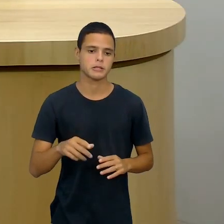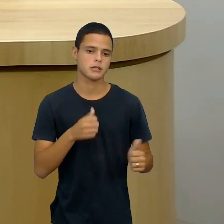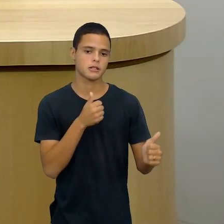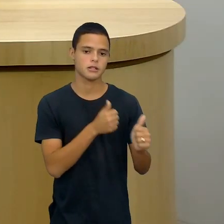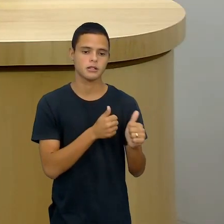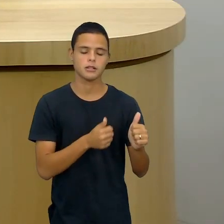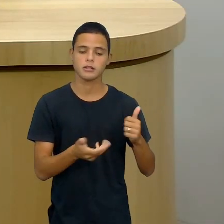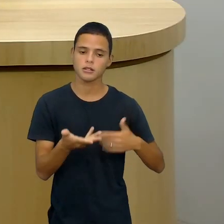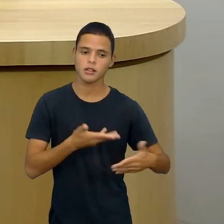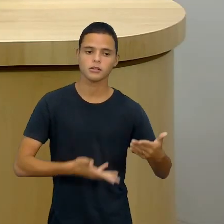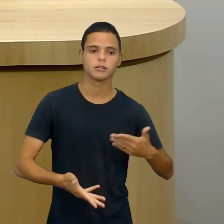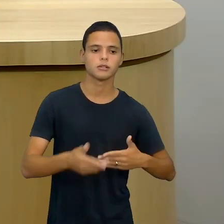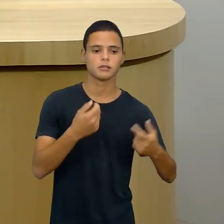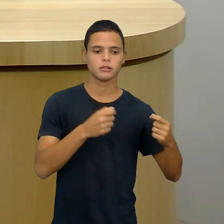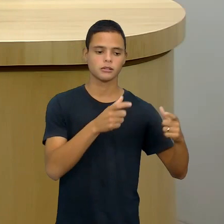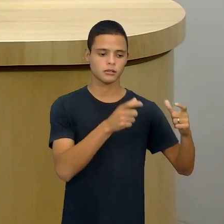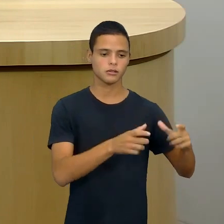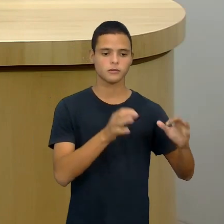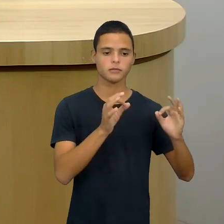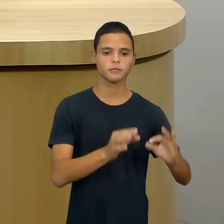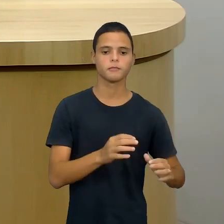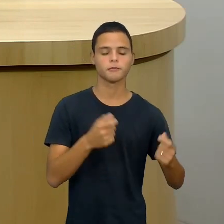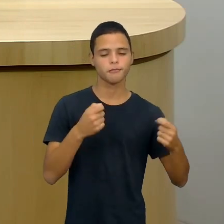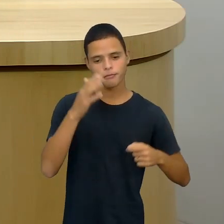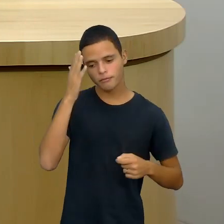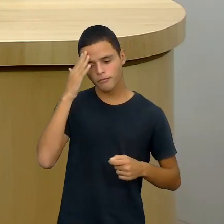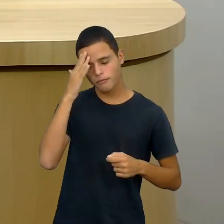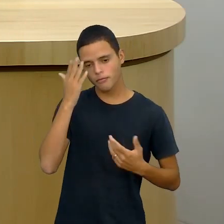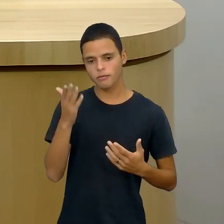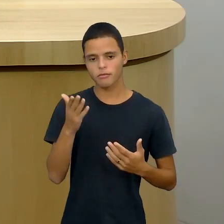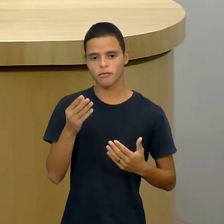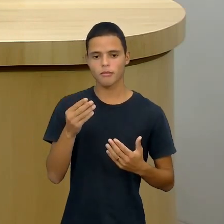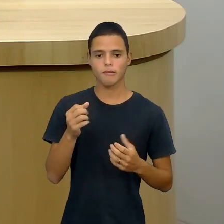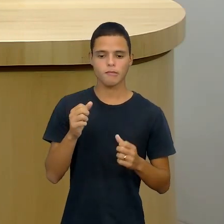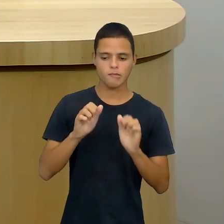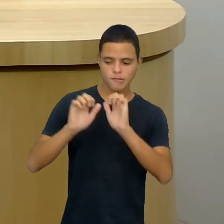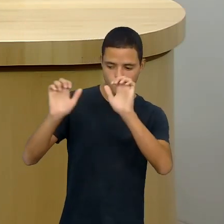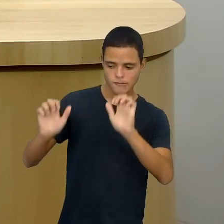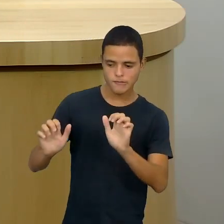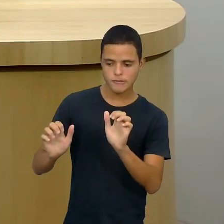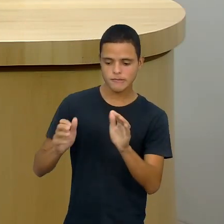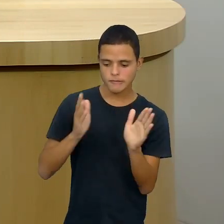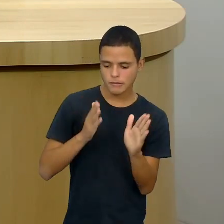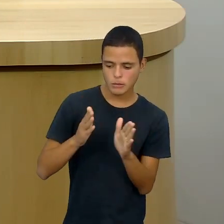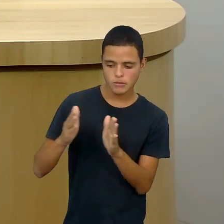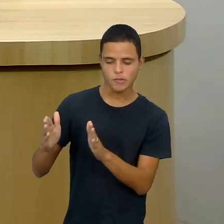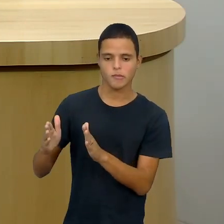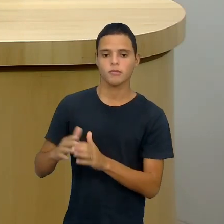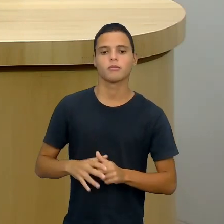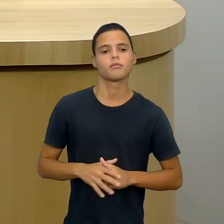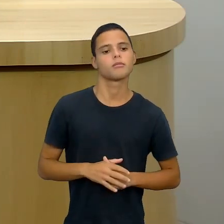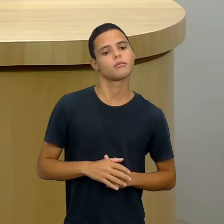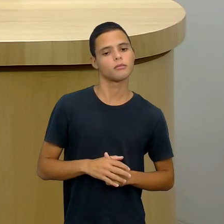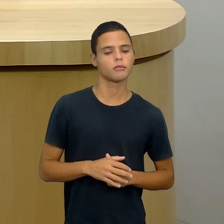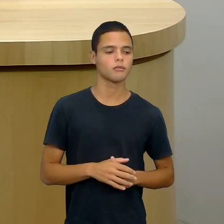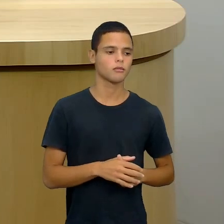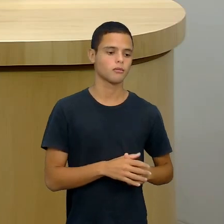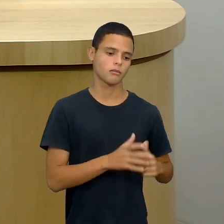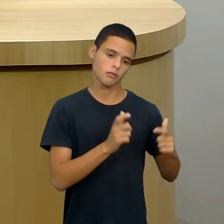né? Tem que ter um local adequado, né? Tem que saber onde vai colocar cada coisa, onde vai. Se aquele local é um local